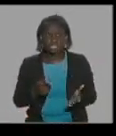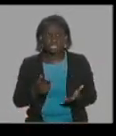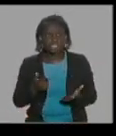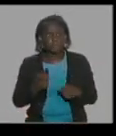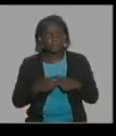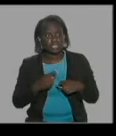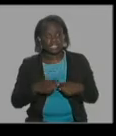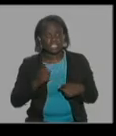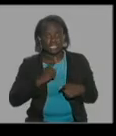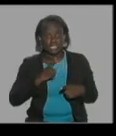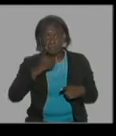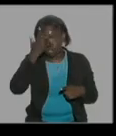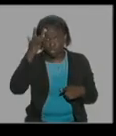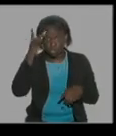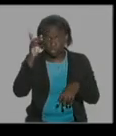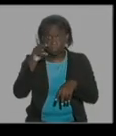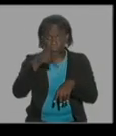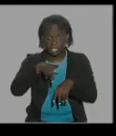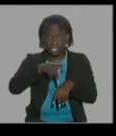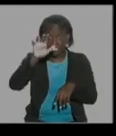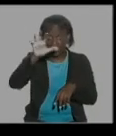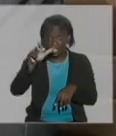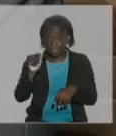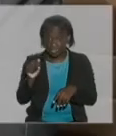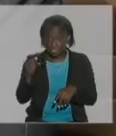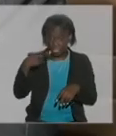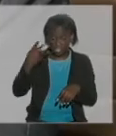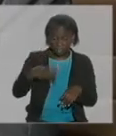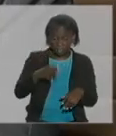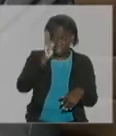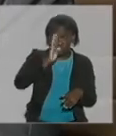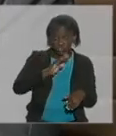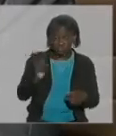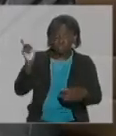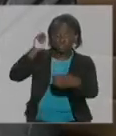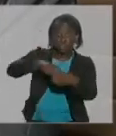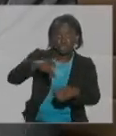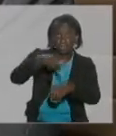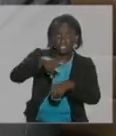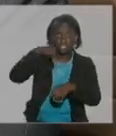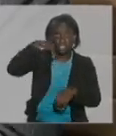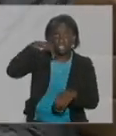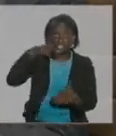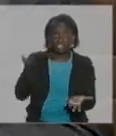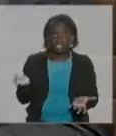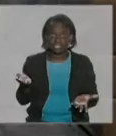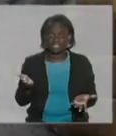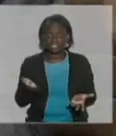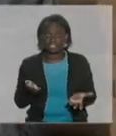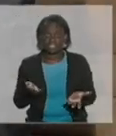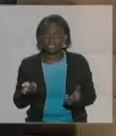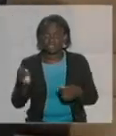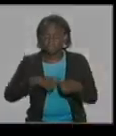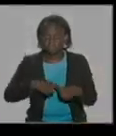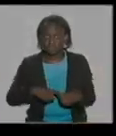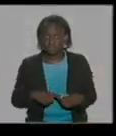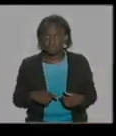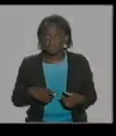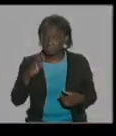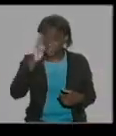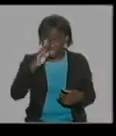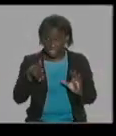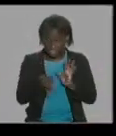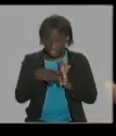porque tiveram africanos que voltaram também, né? Sim. Eu fui, inclusive, lá... Que voltaram, né, para a